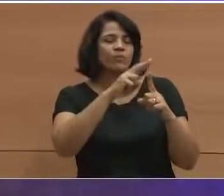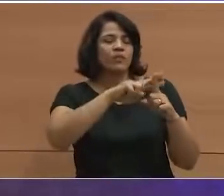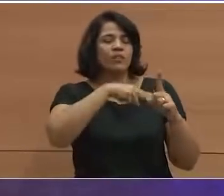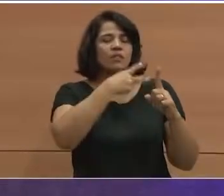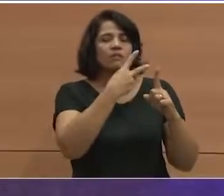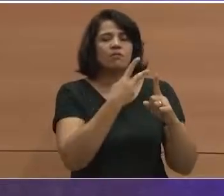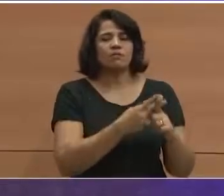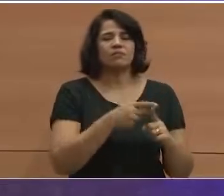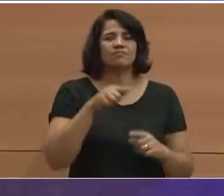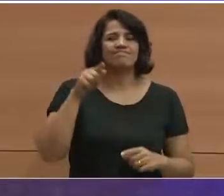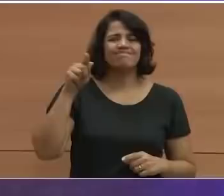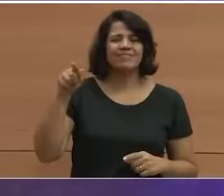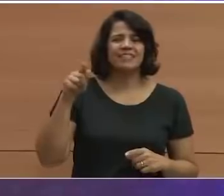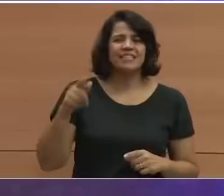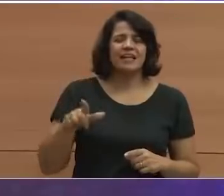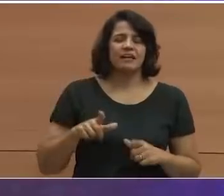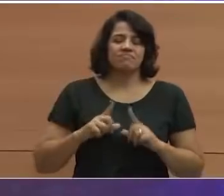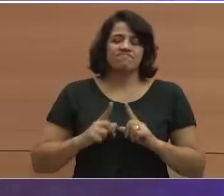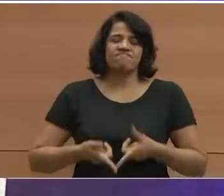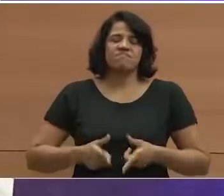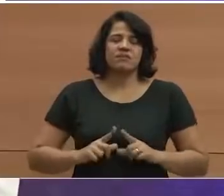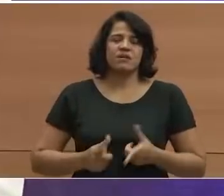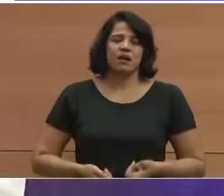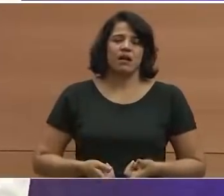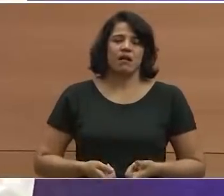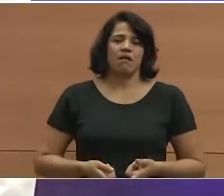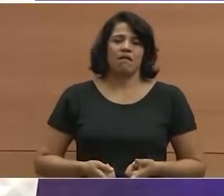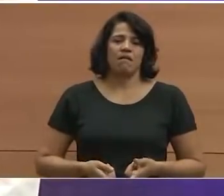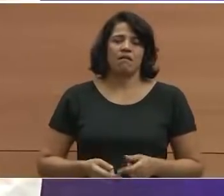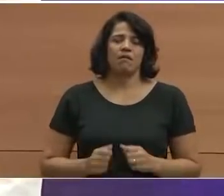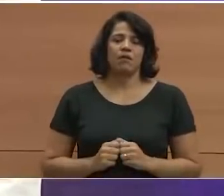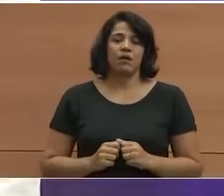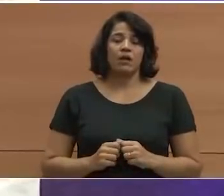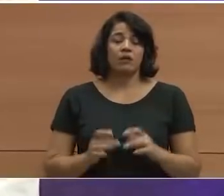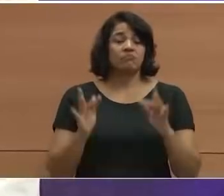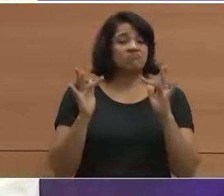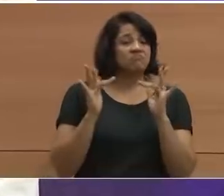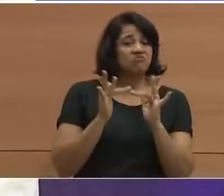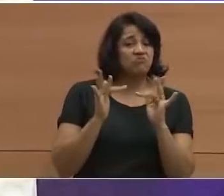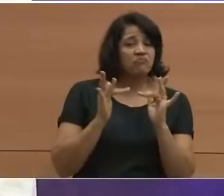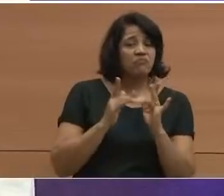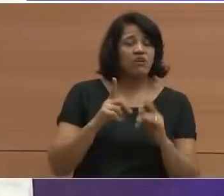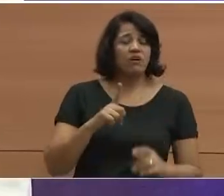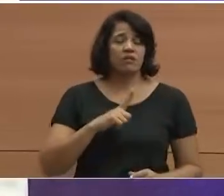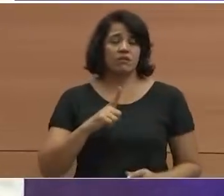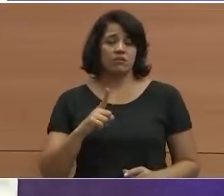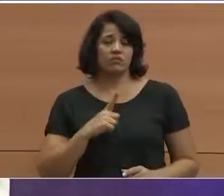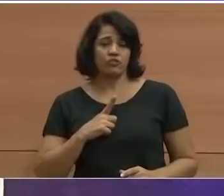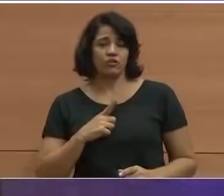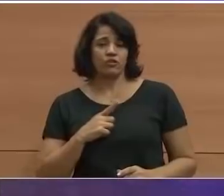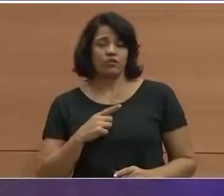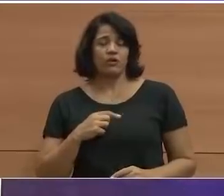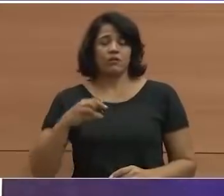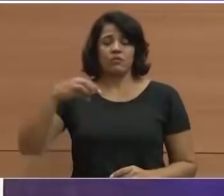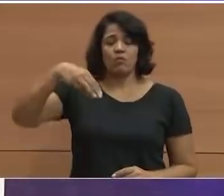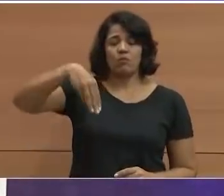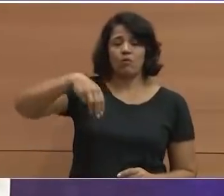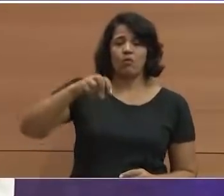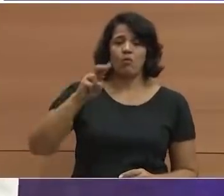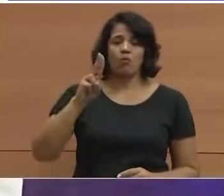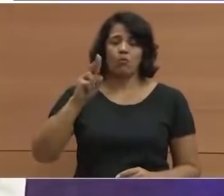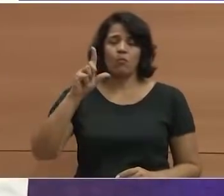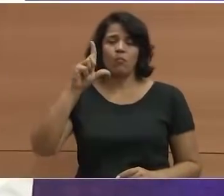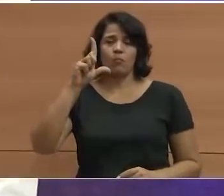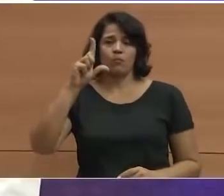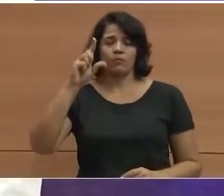contato diretamente com os muçulmanos, árabes muçulmanos. E eu soube, conversando com eles, que se um muçulmano